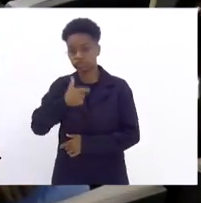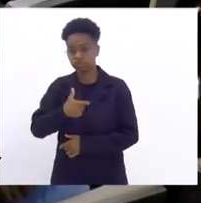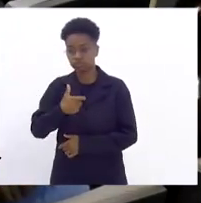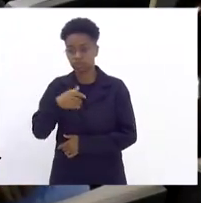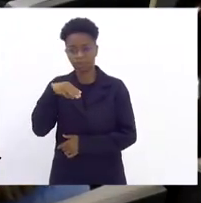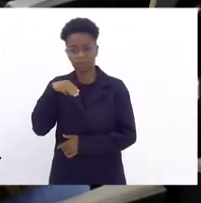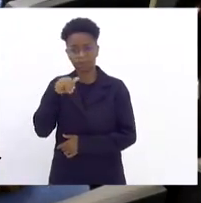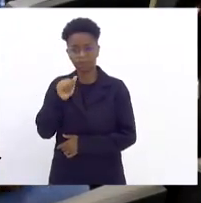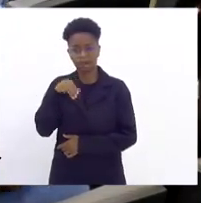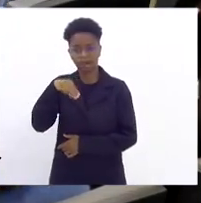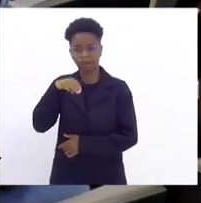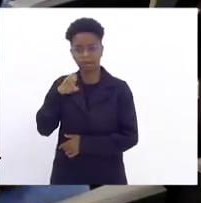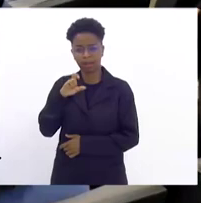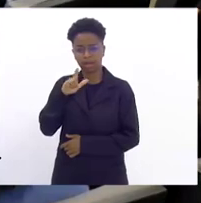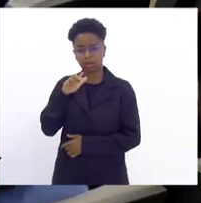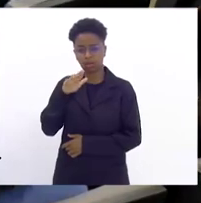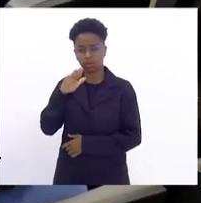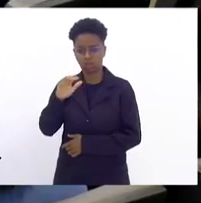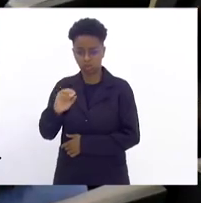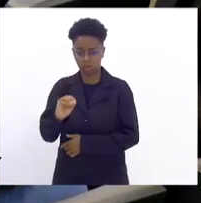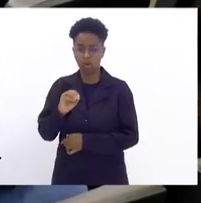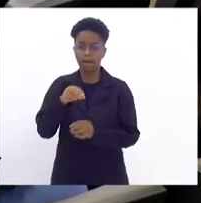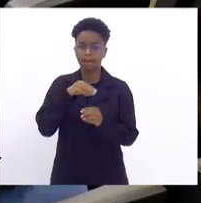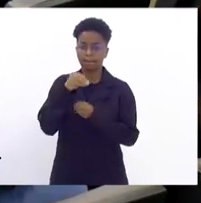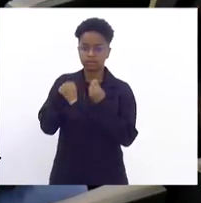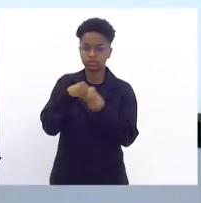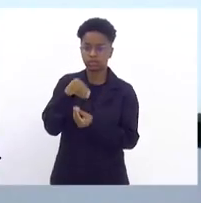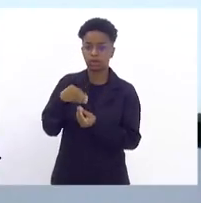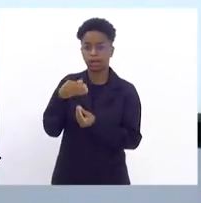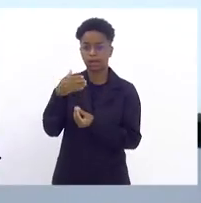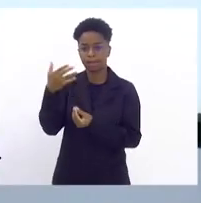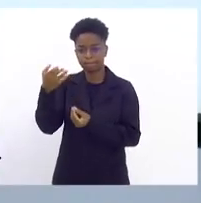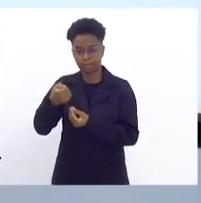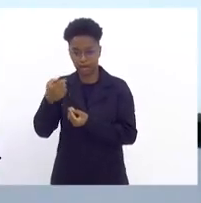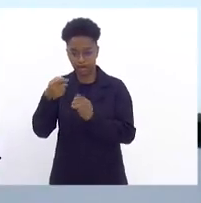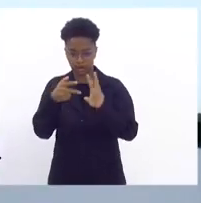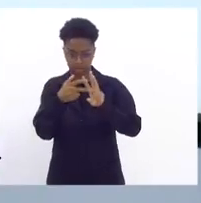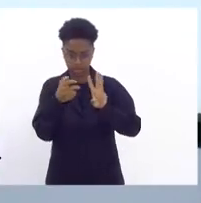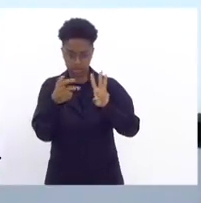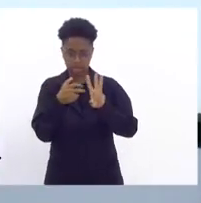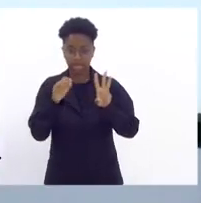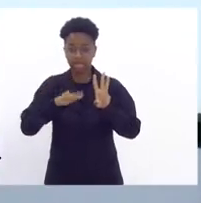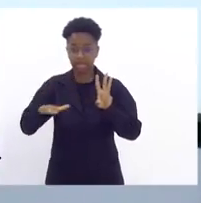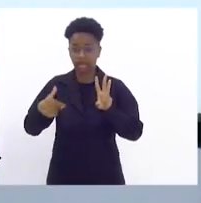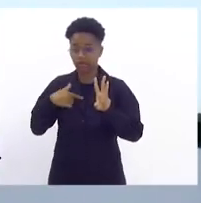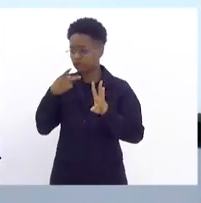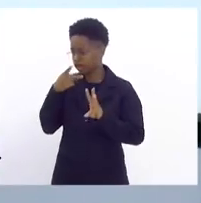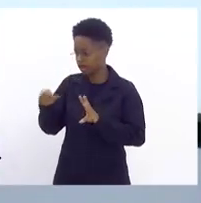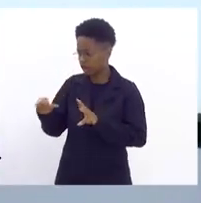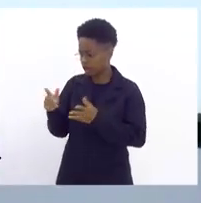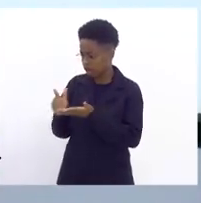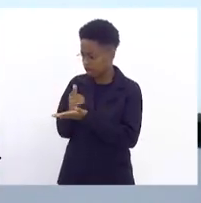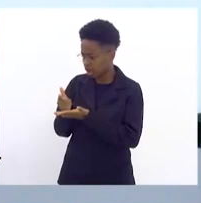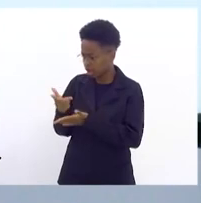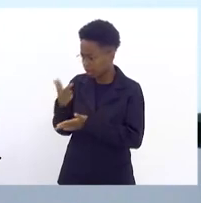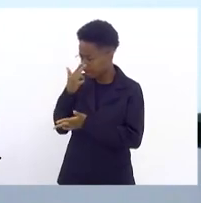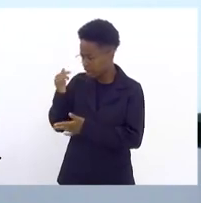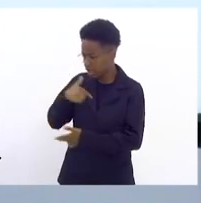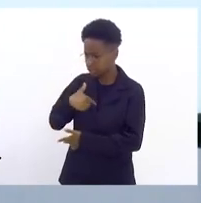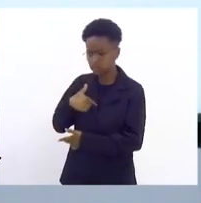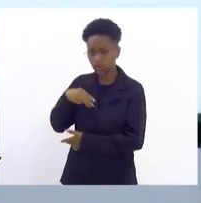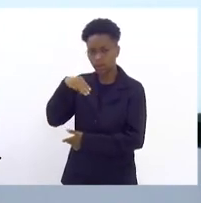mistura de branco indígena desde pequeno quando eu olhei lá no livro eu me identifiquei parece comigo mas meu lucro Então